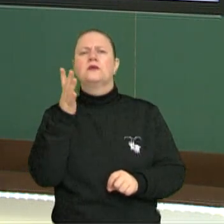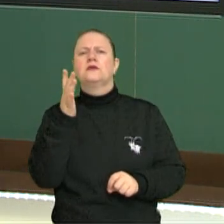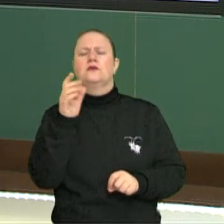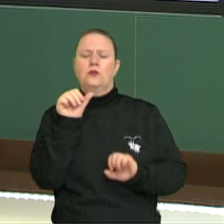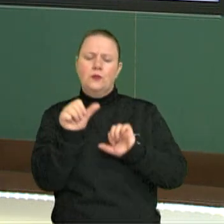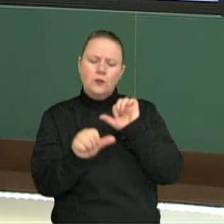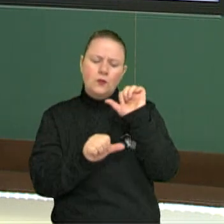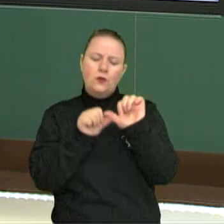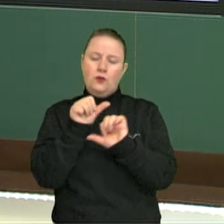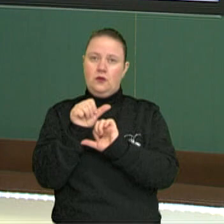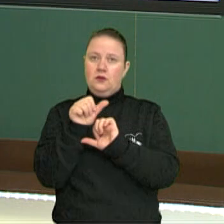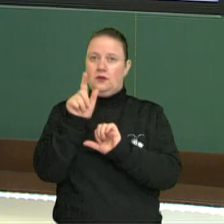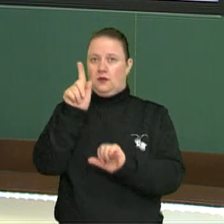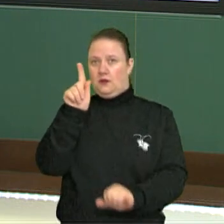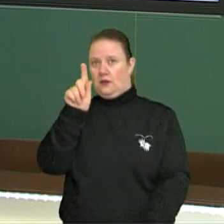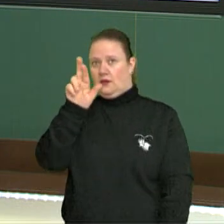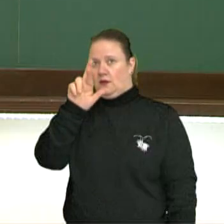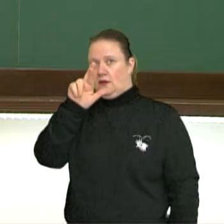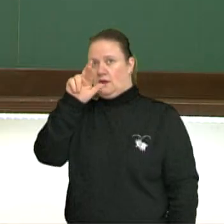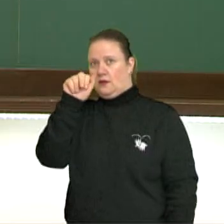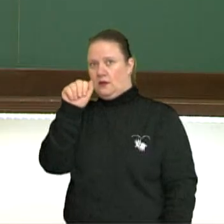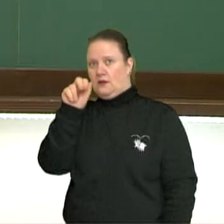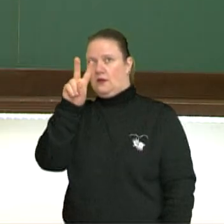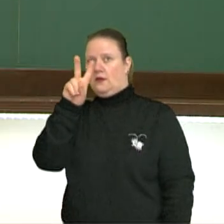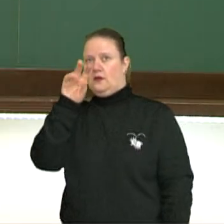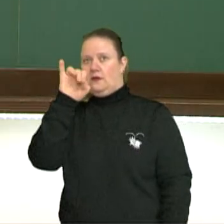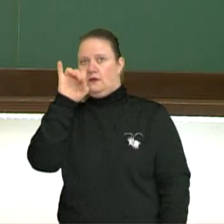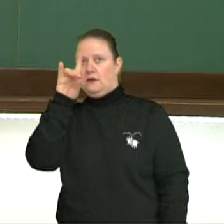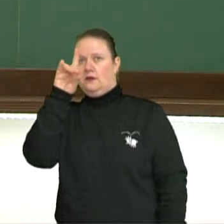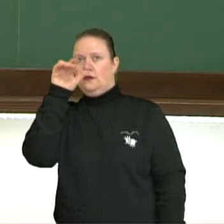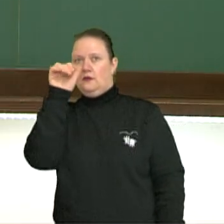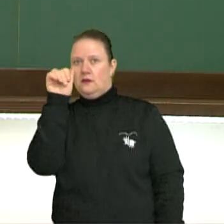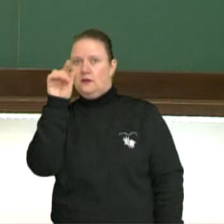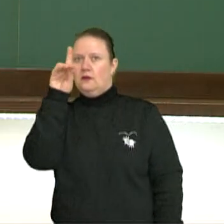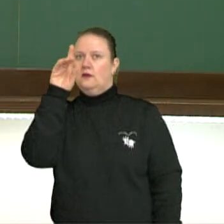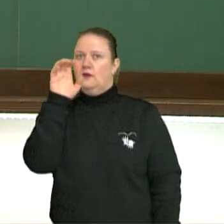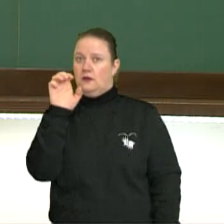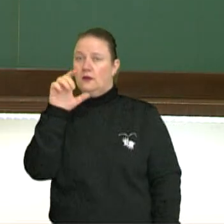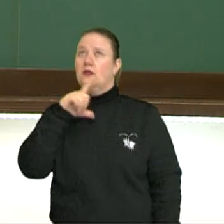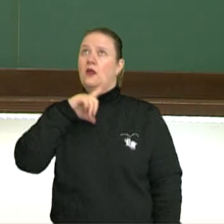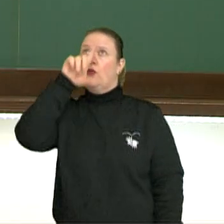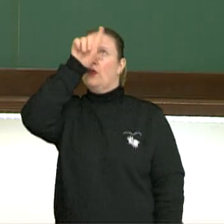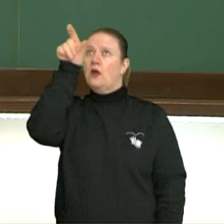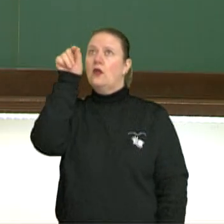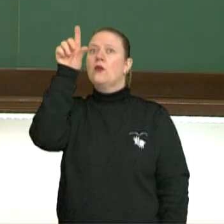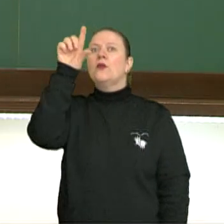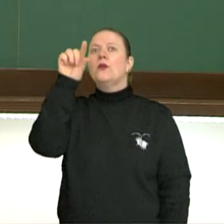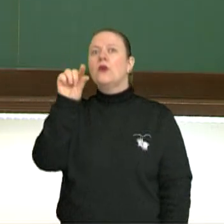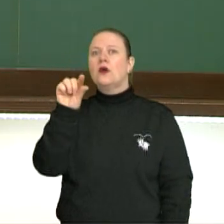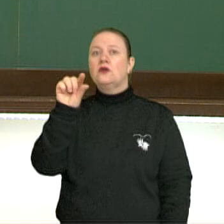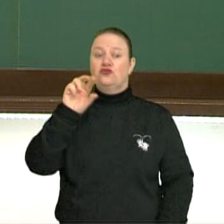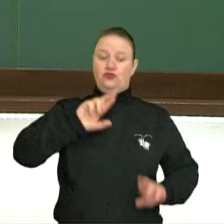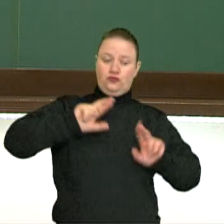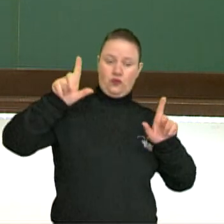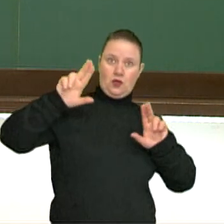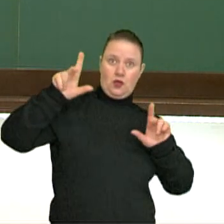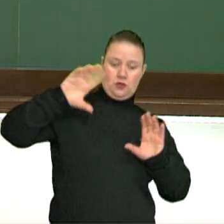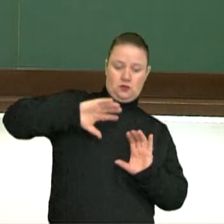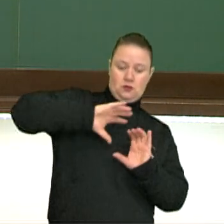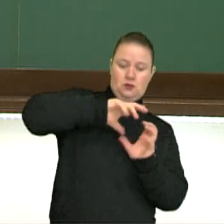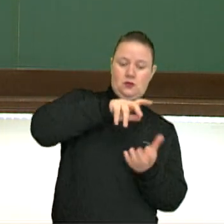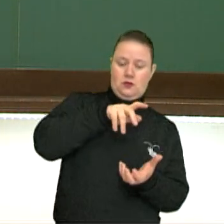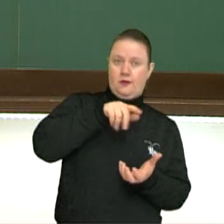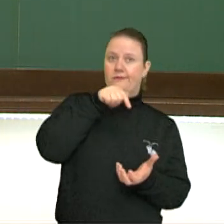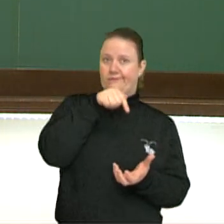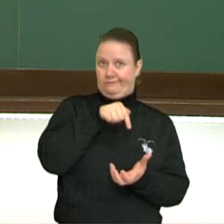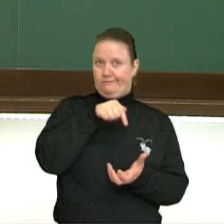é a gravidade, né? A galera acha que a Lua não tem gravidade, mas existe, é uma gravidade menor, certo? E o que acontece? A gente sabe